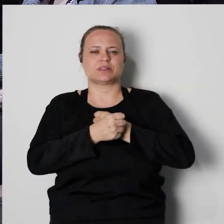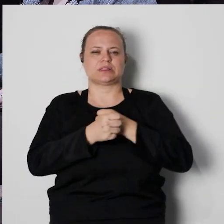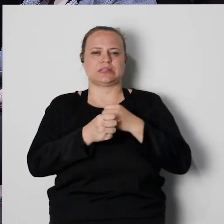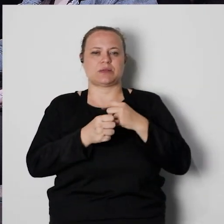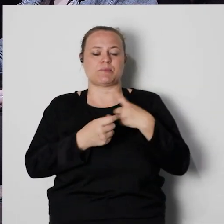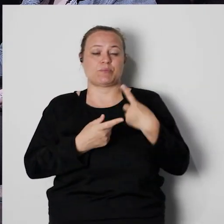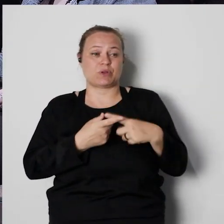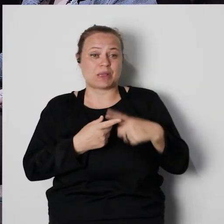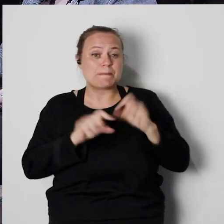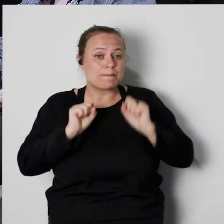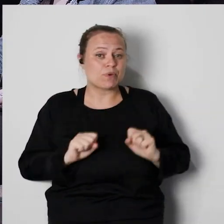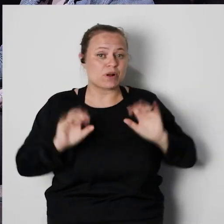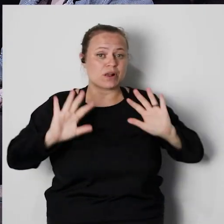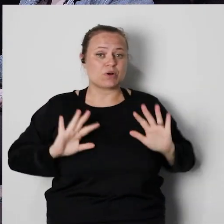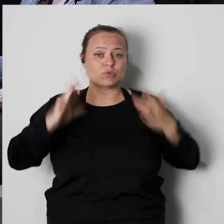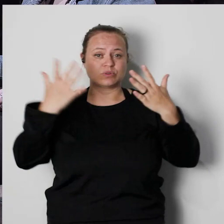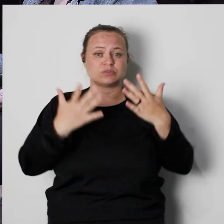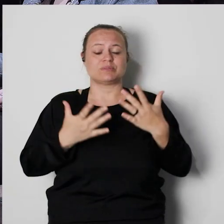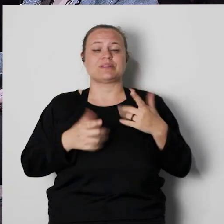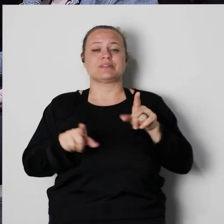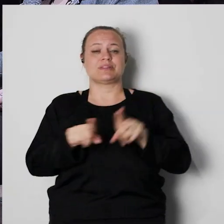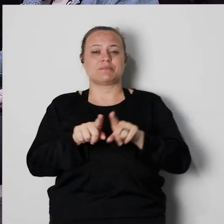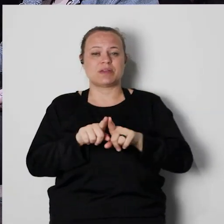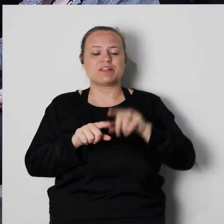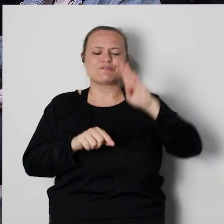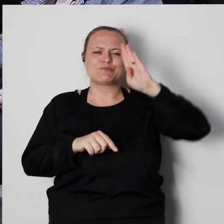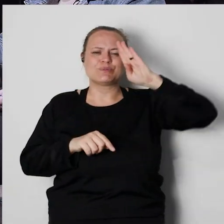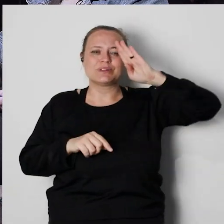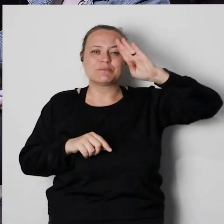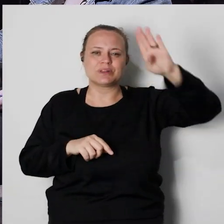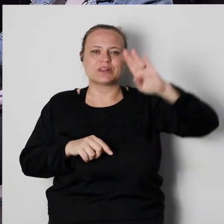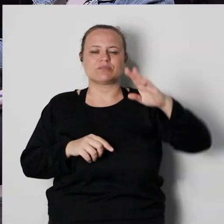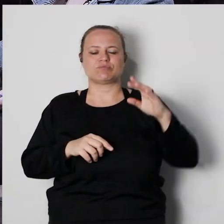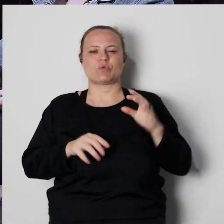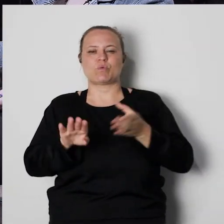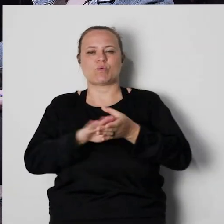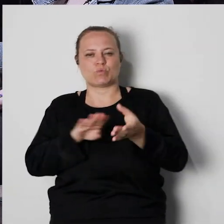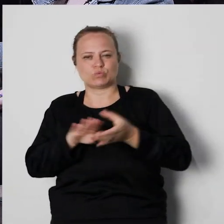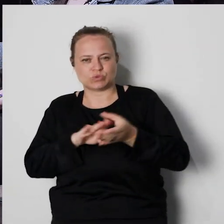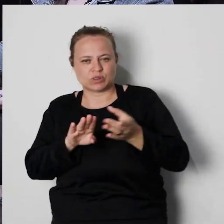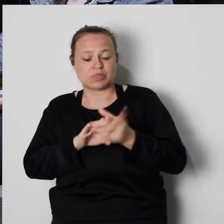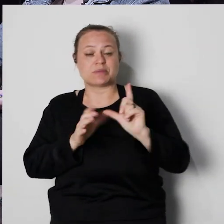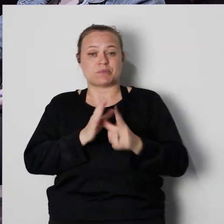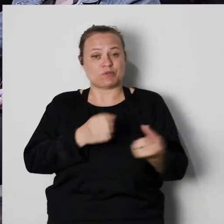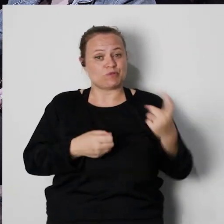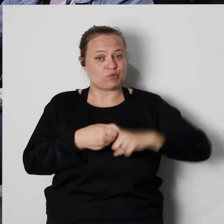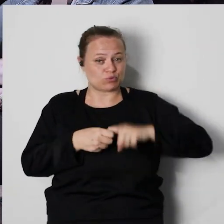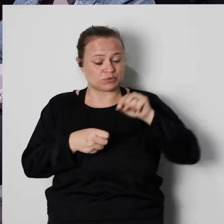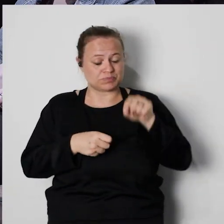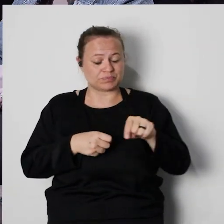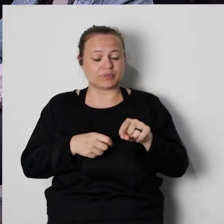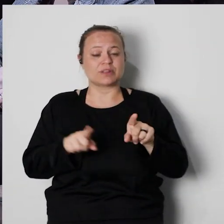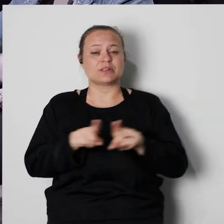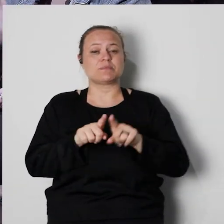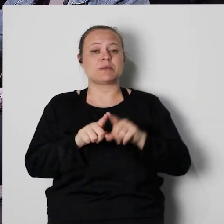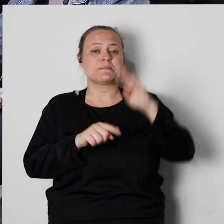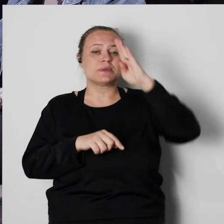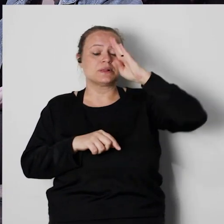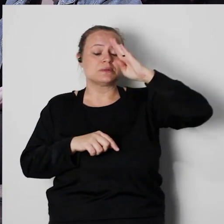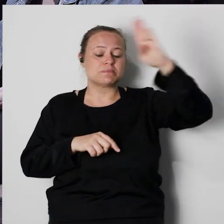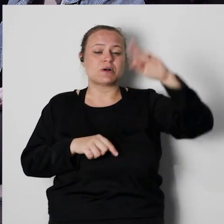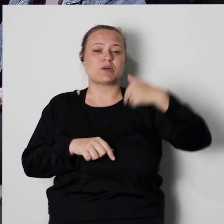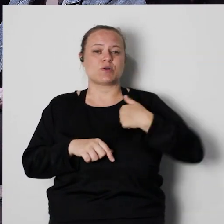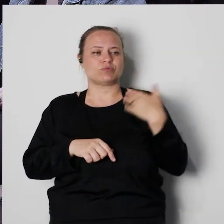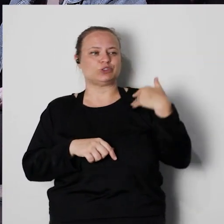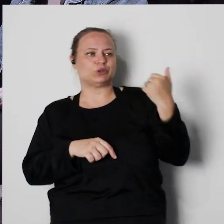municípios, de gestar por falta de equipe, e ver o quanto foi fundamental essas organizações culturais abraçarem esses municípios para que a